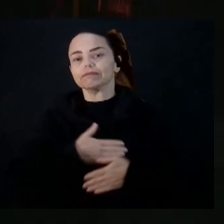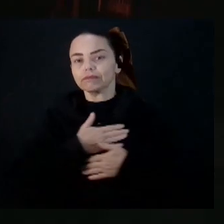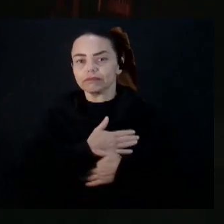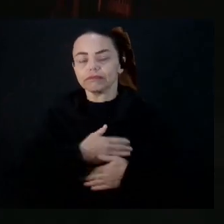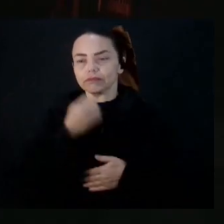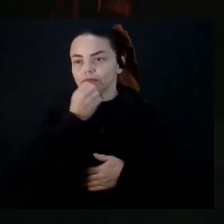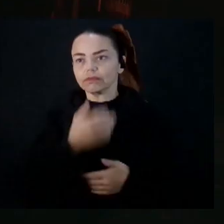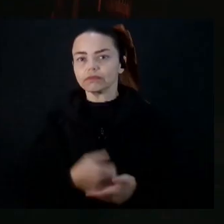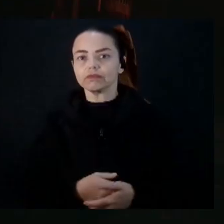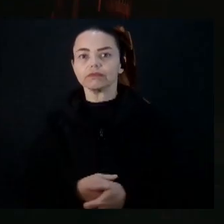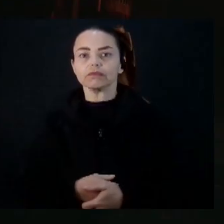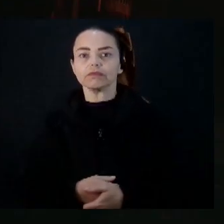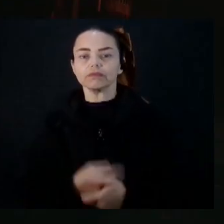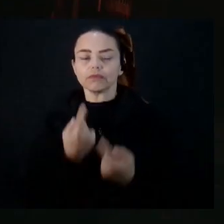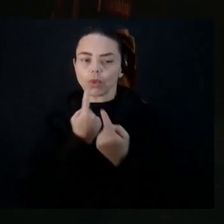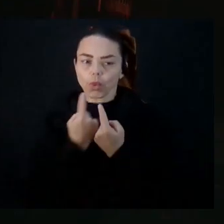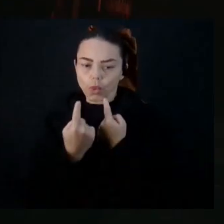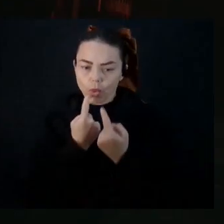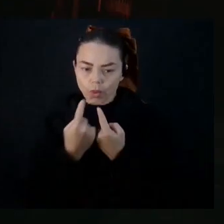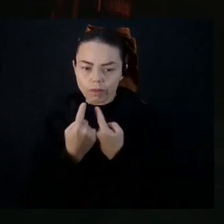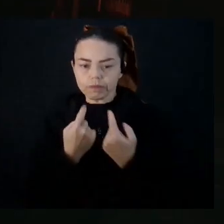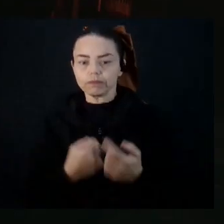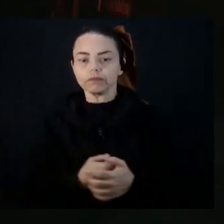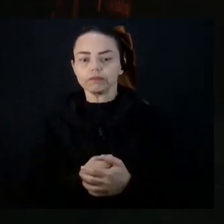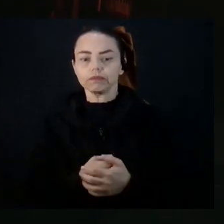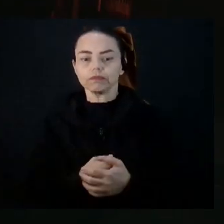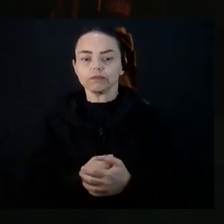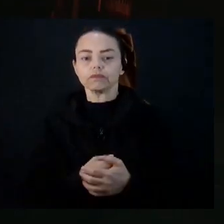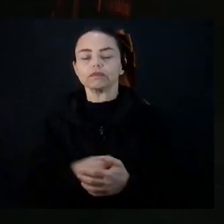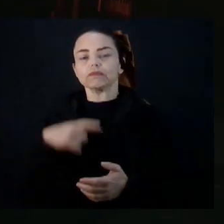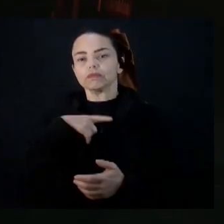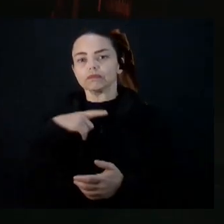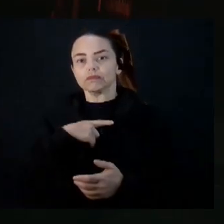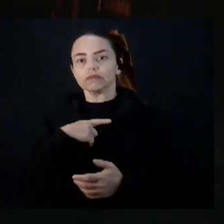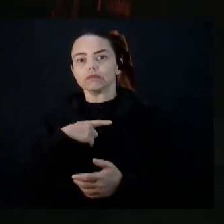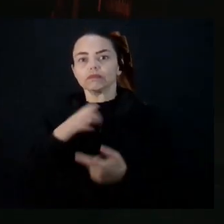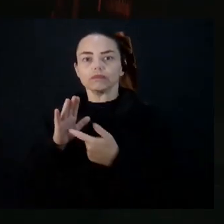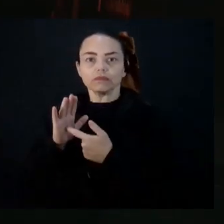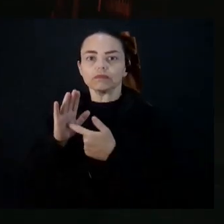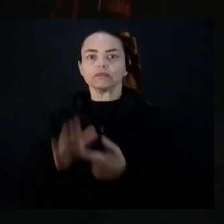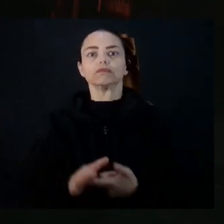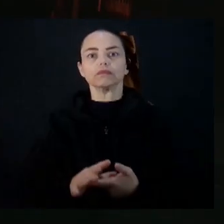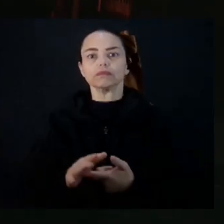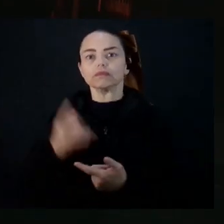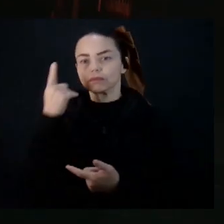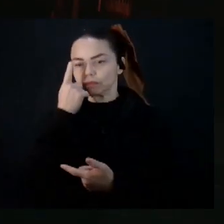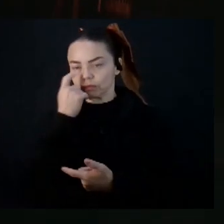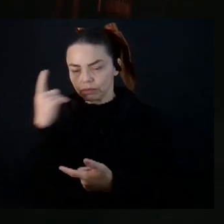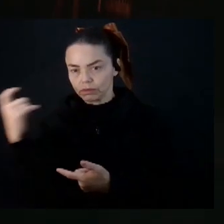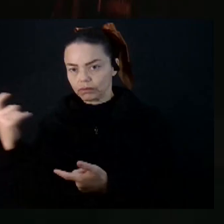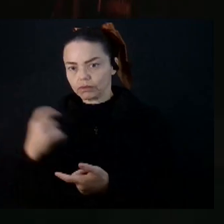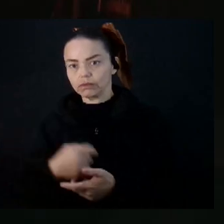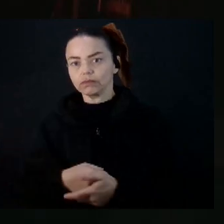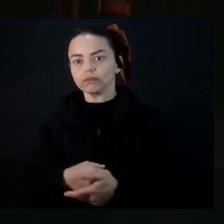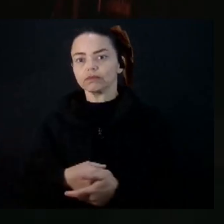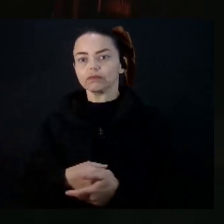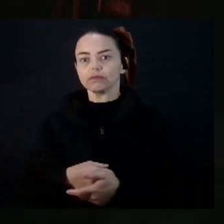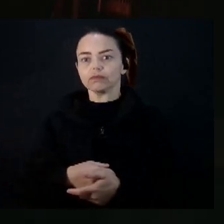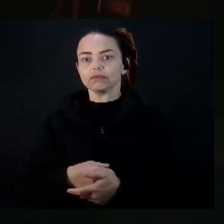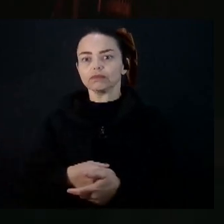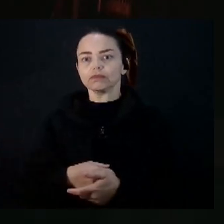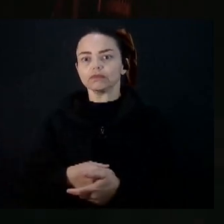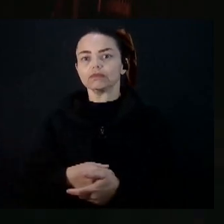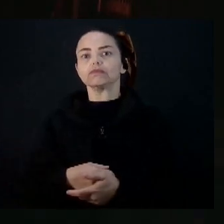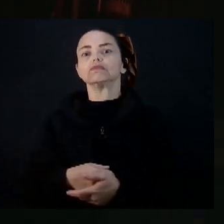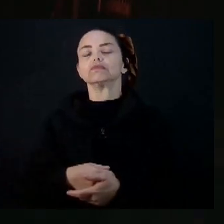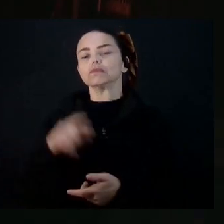né? Um diálogo, né? A gente tem que demonstrar interesse, né? Sobre o dia daquela